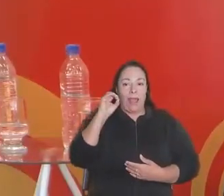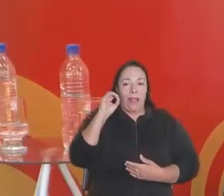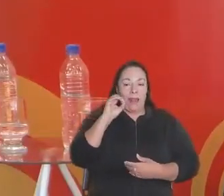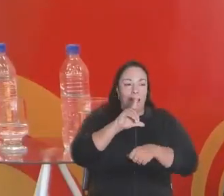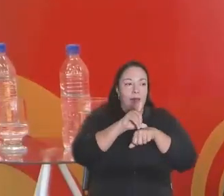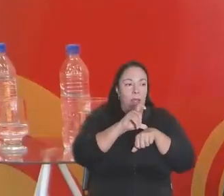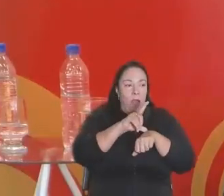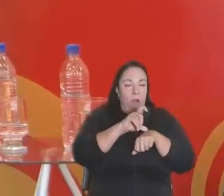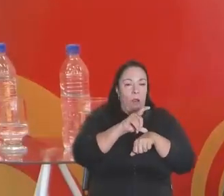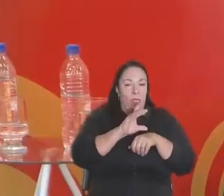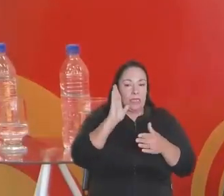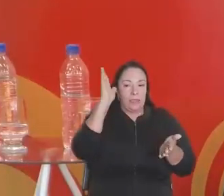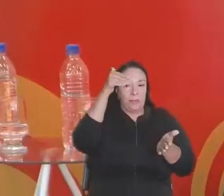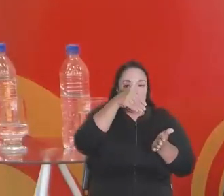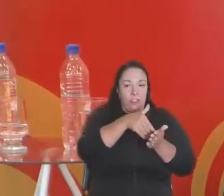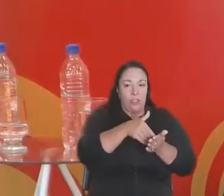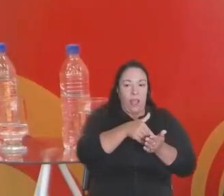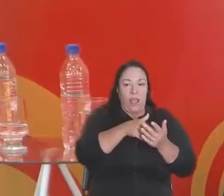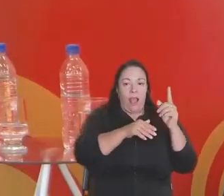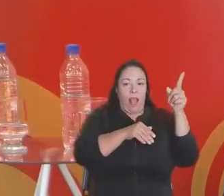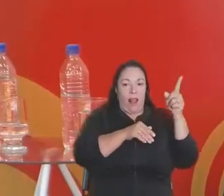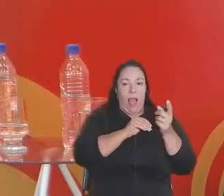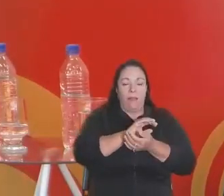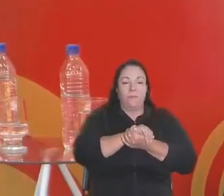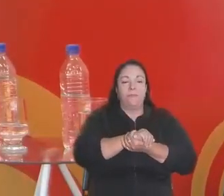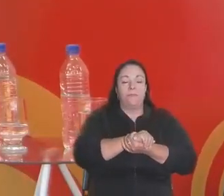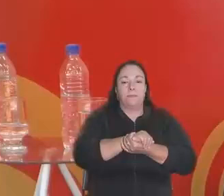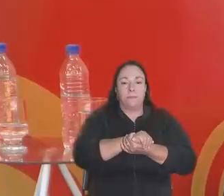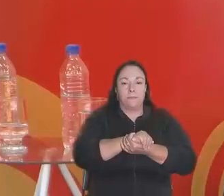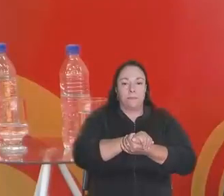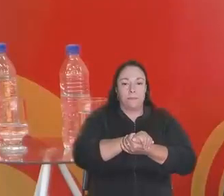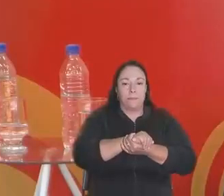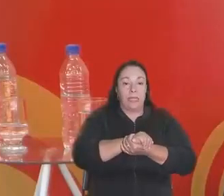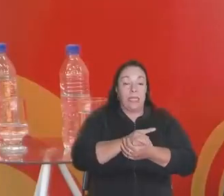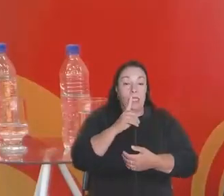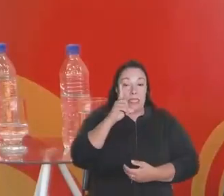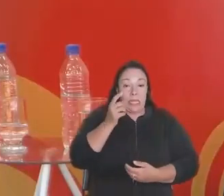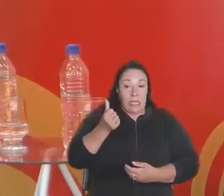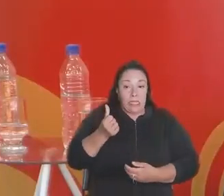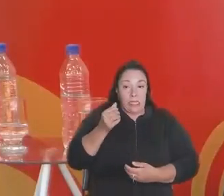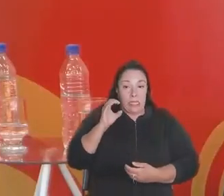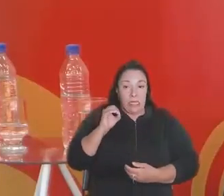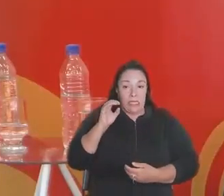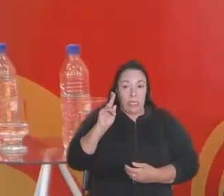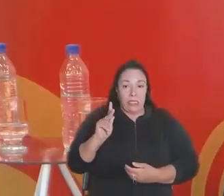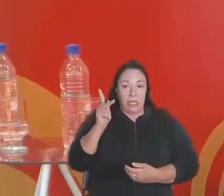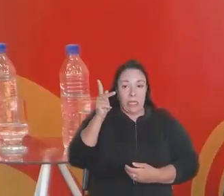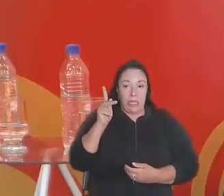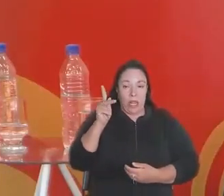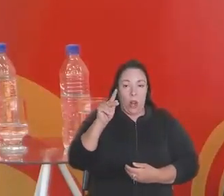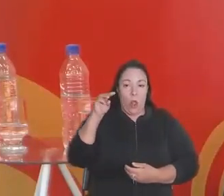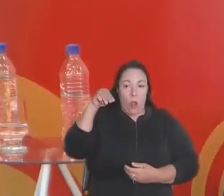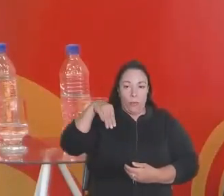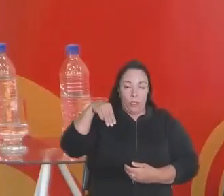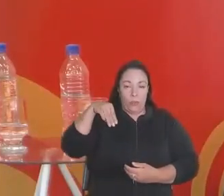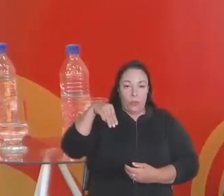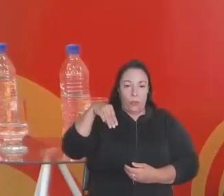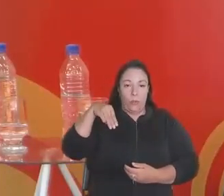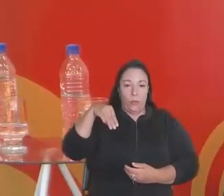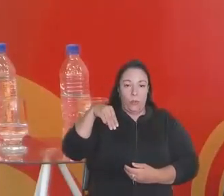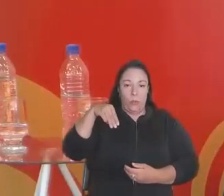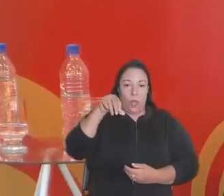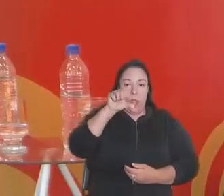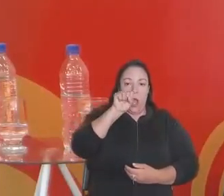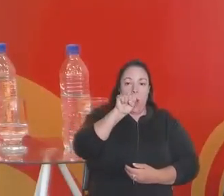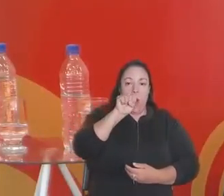lá. E para rodar, para vocês terem uma ideia, para rodar 160 quilômetros, nós gastamos 8 horas. Que era o